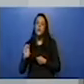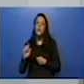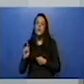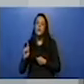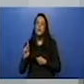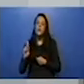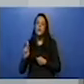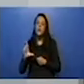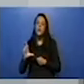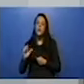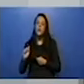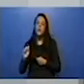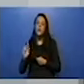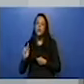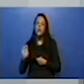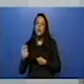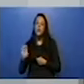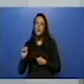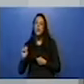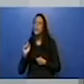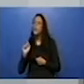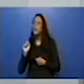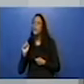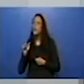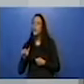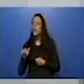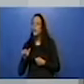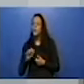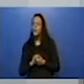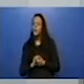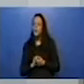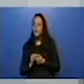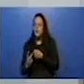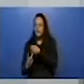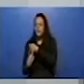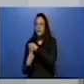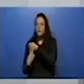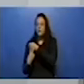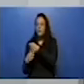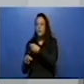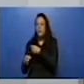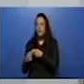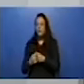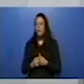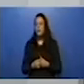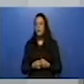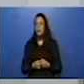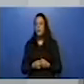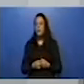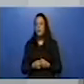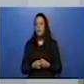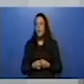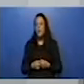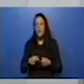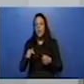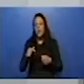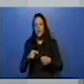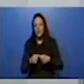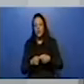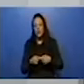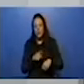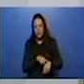simples. Verbos irregulares, o que são? São aqueles, meu povo querido, que no